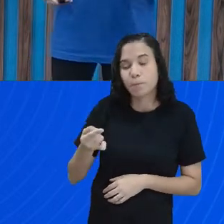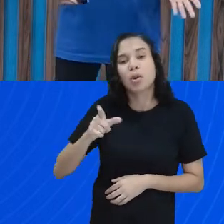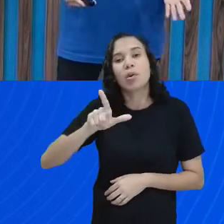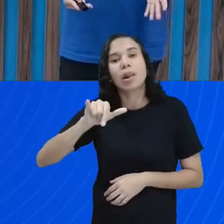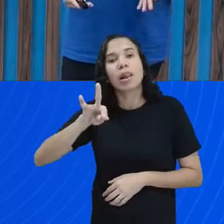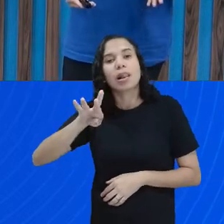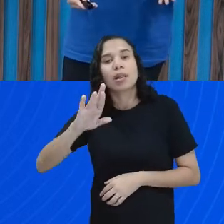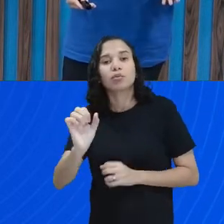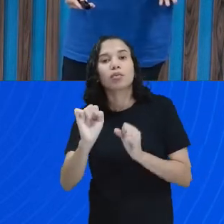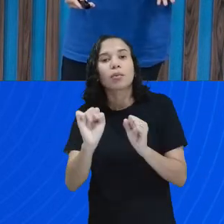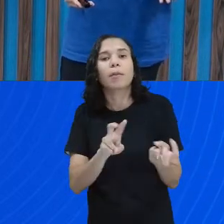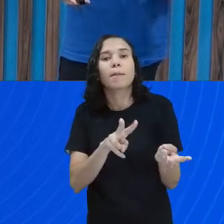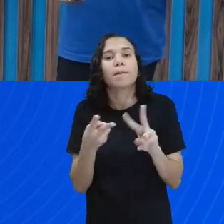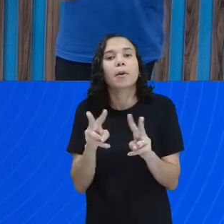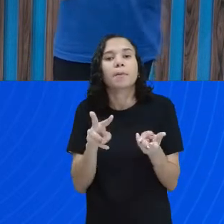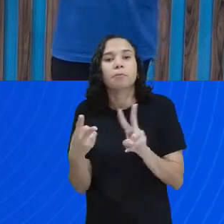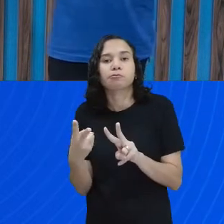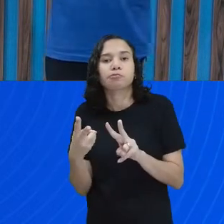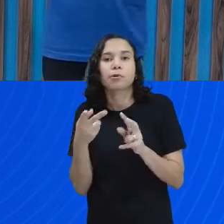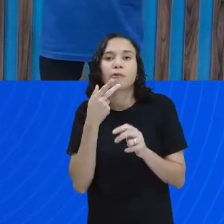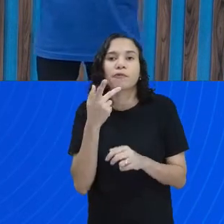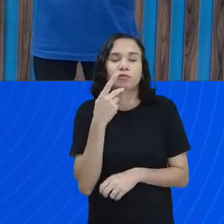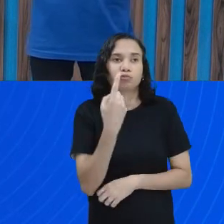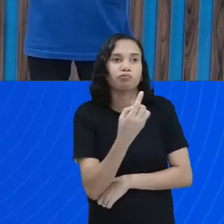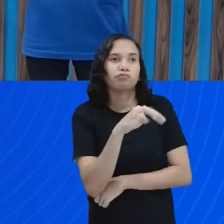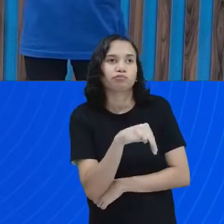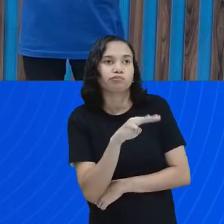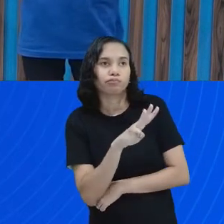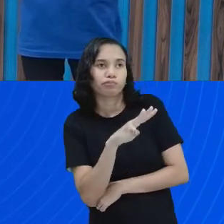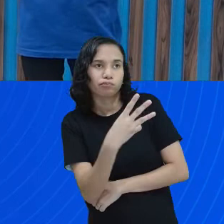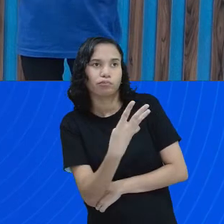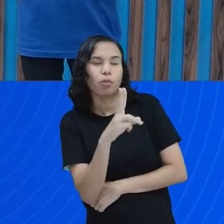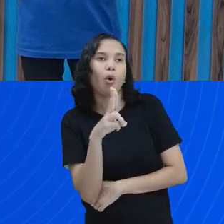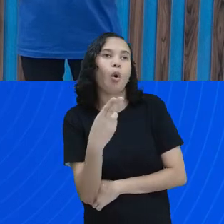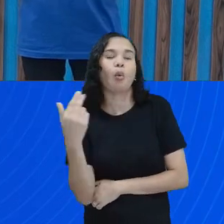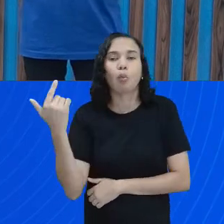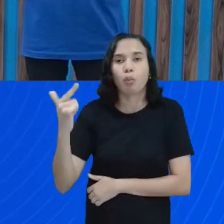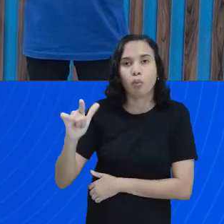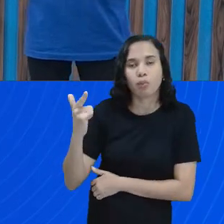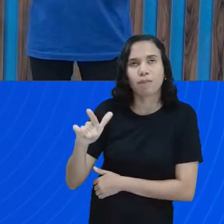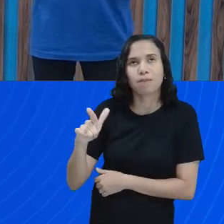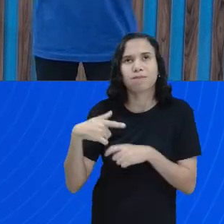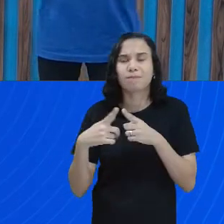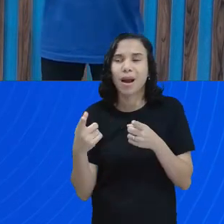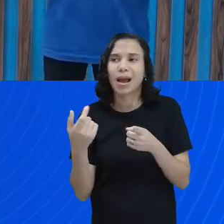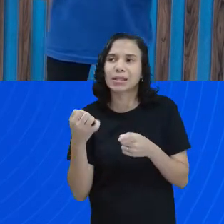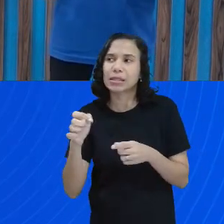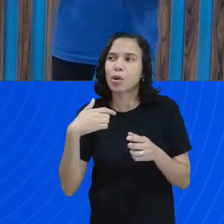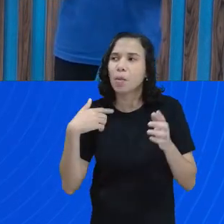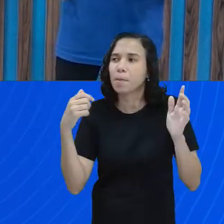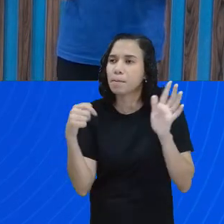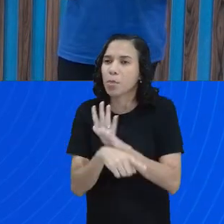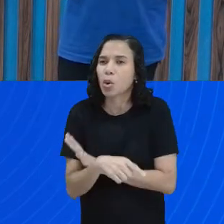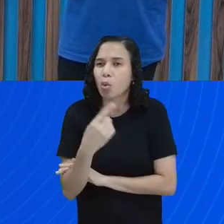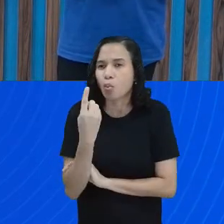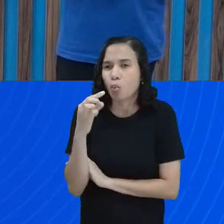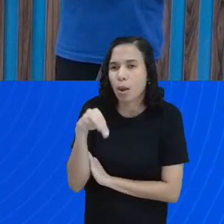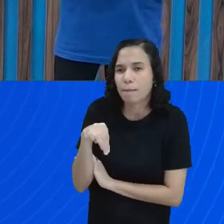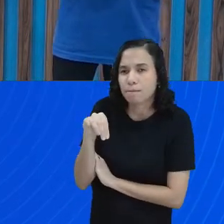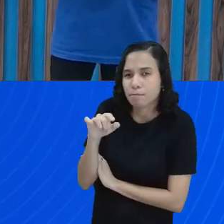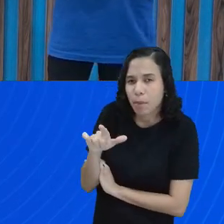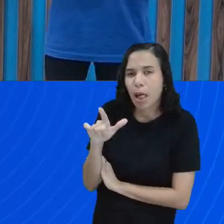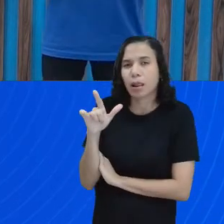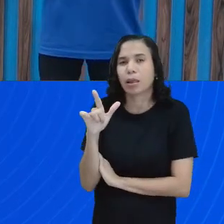essas conversões de unidades. Posso chamar de 1 metro cúbico, eu posso chamar de litros. Mas se eu perguntar assim, e 1 mililitro, Ricardinho? 1